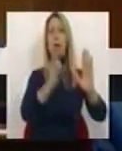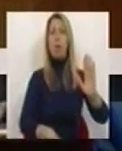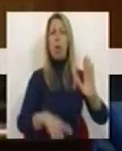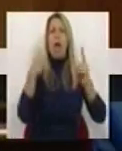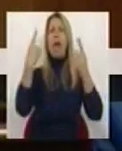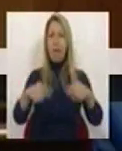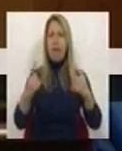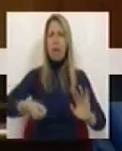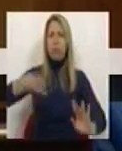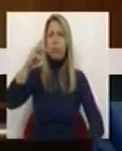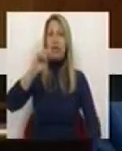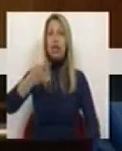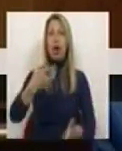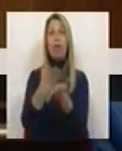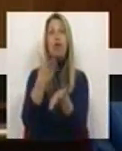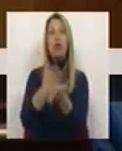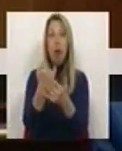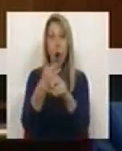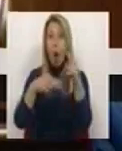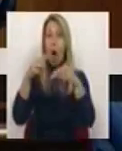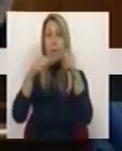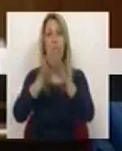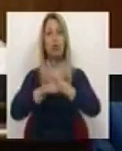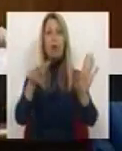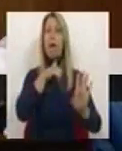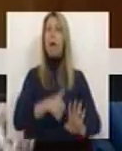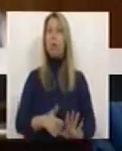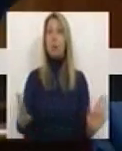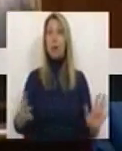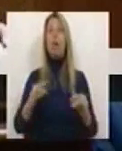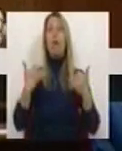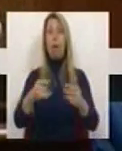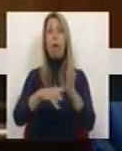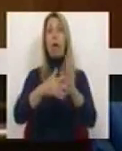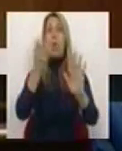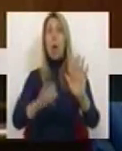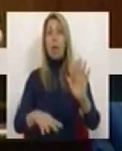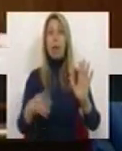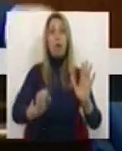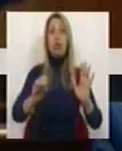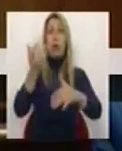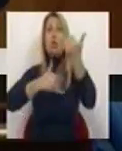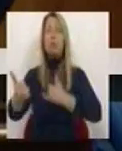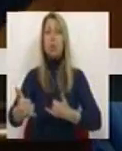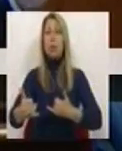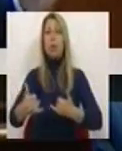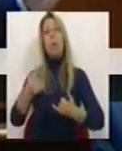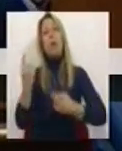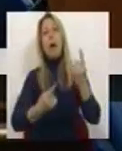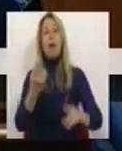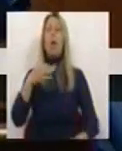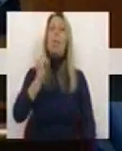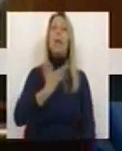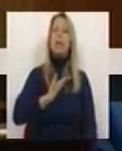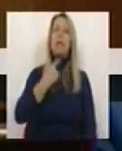escolas adjudicadas, as obras adjudicadas, e foi anulado, e não foi substituído. Porque muitas vezes o PSD